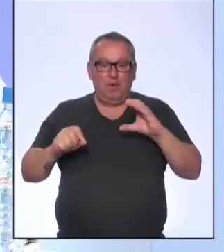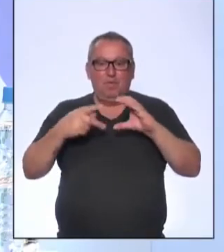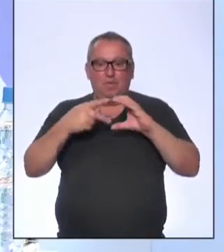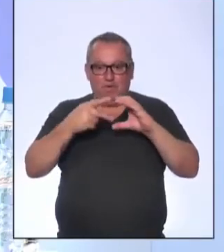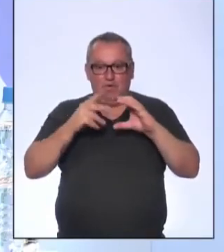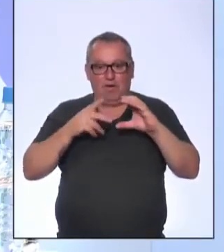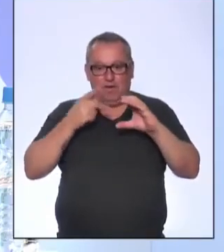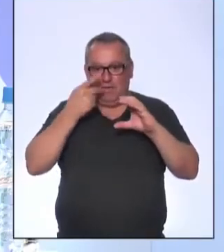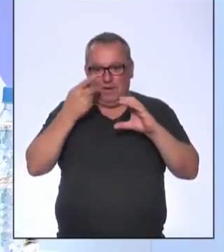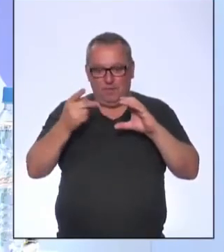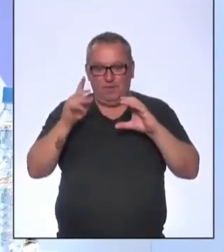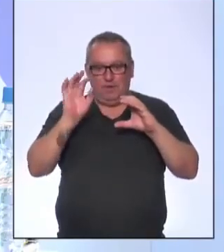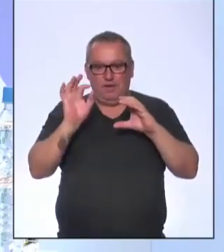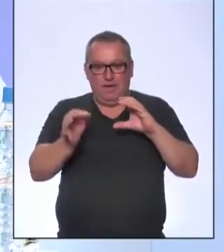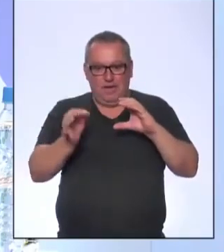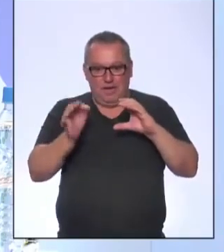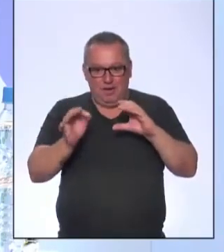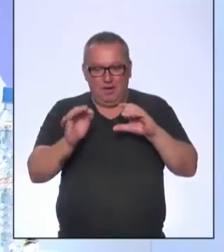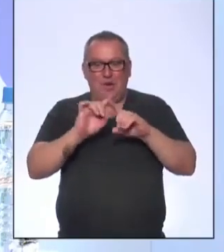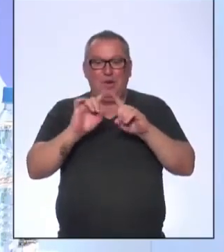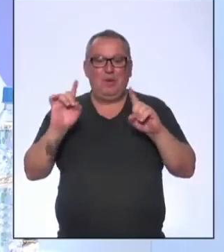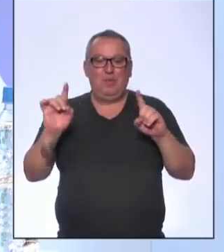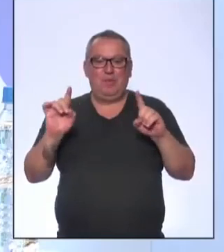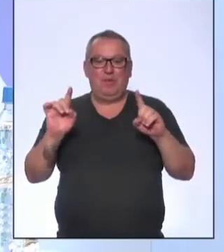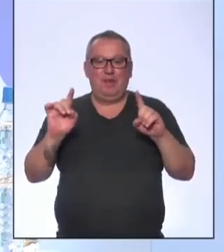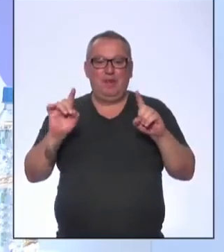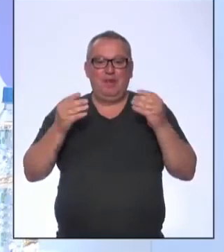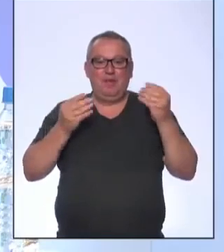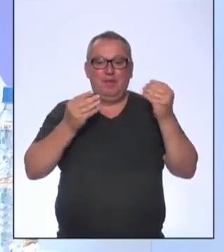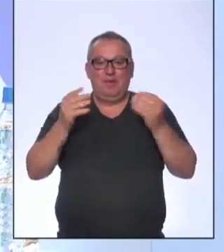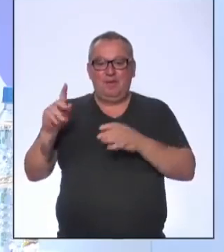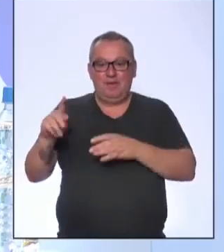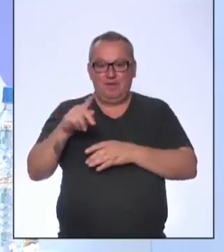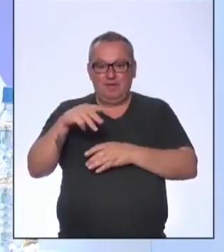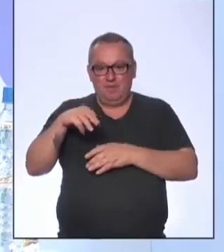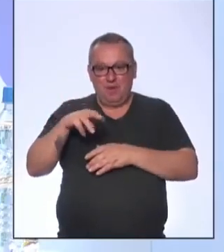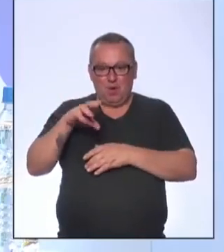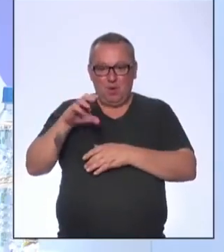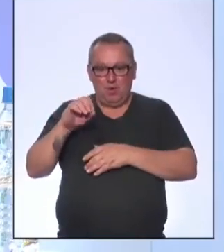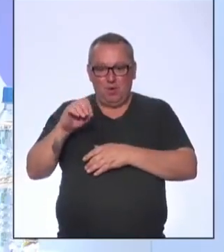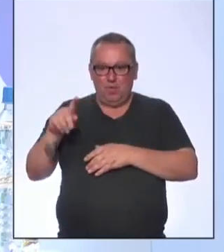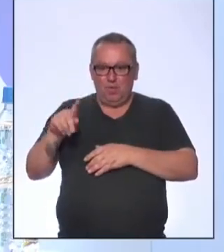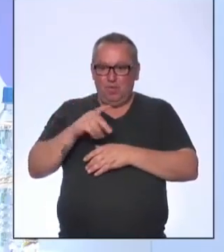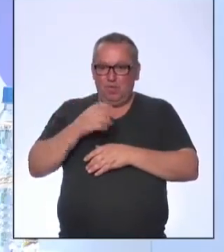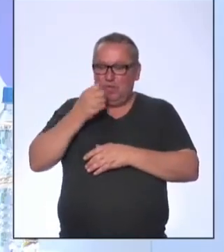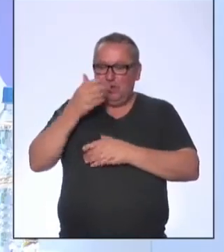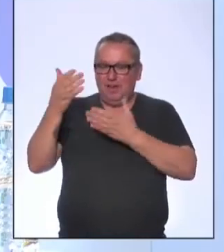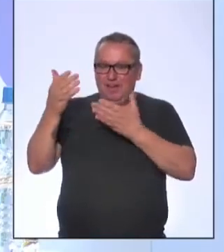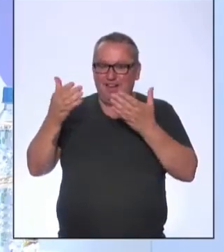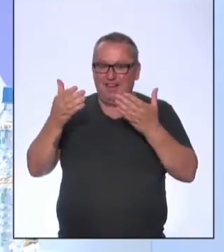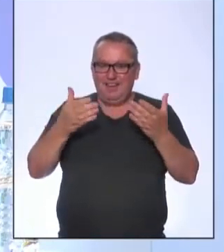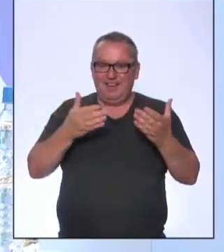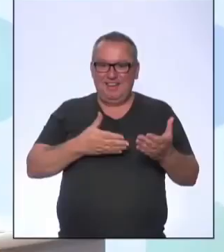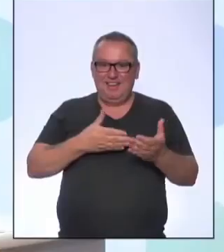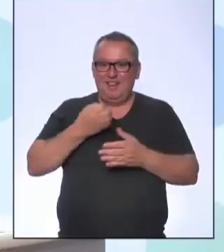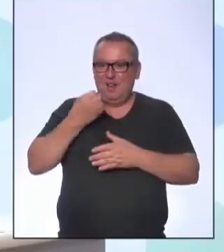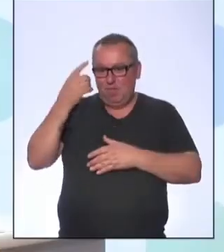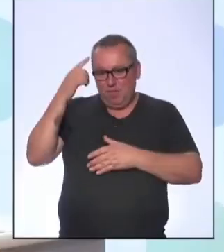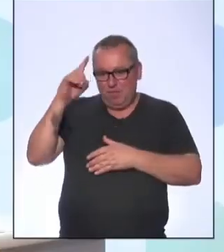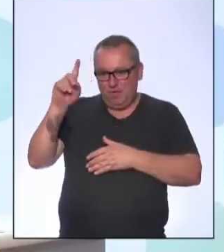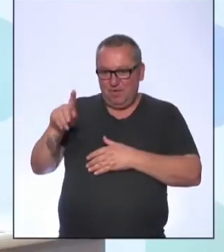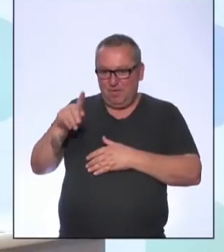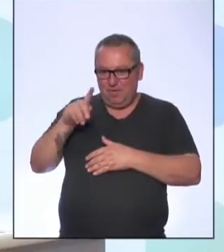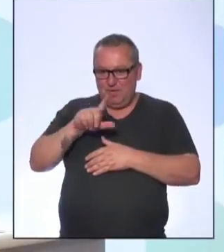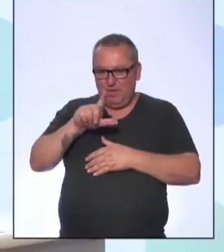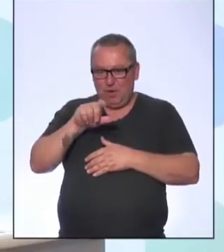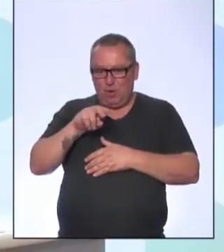até falamos, certo? Então, eu vou passar para o professor Mauro. Professor, seja bem-vindo. Bom dia, professora